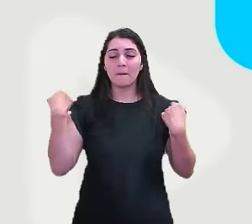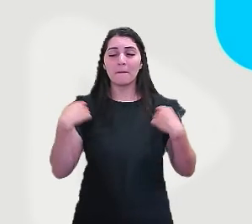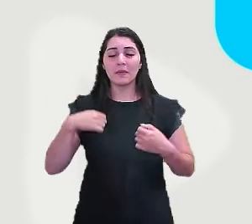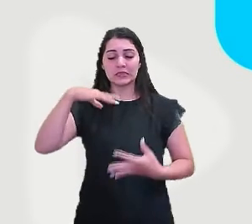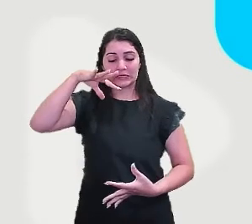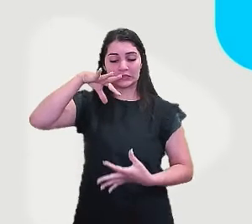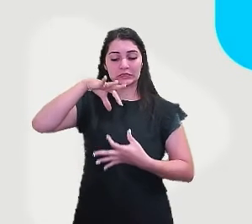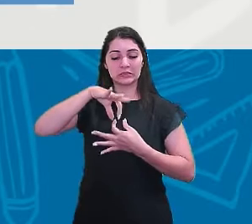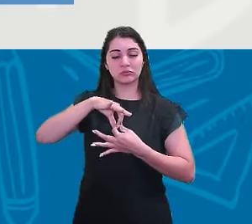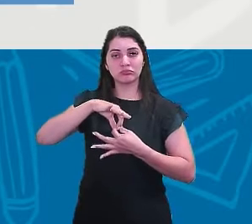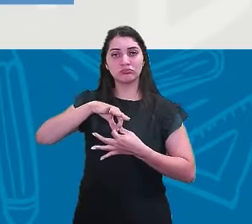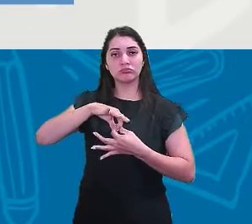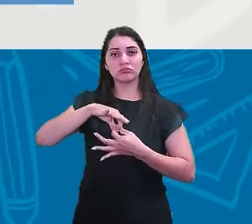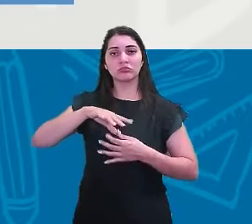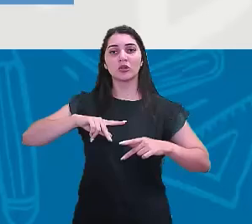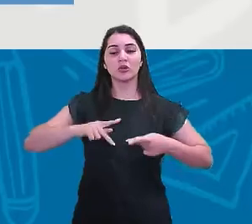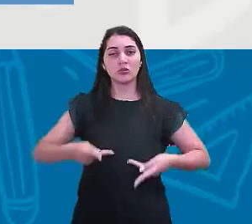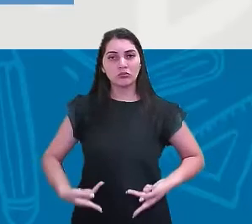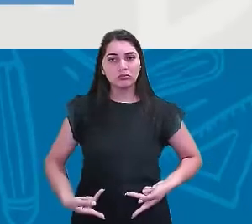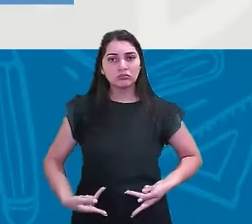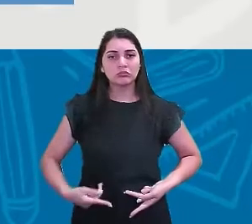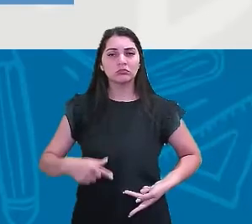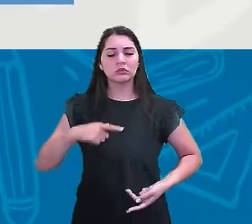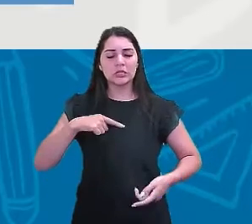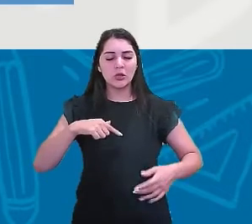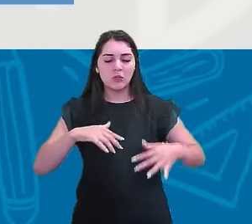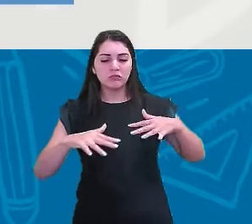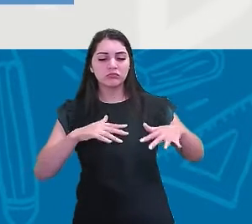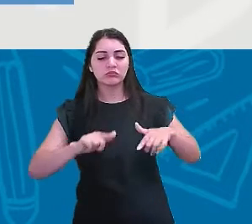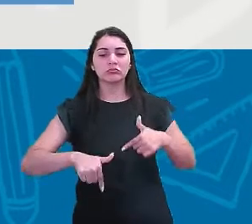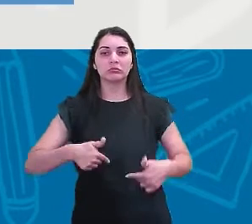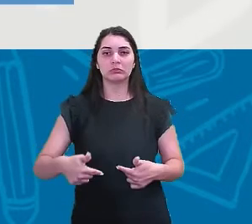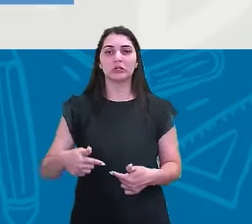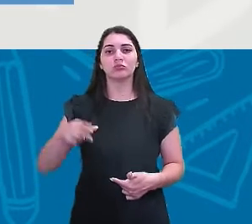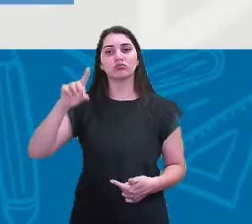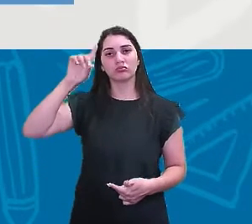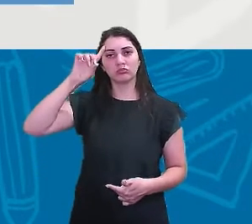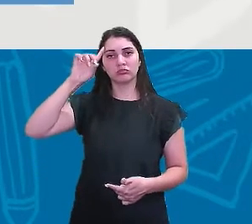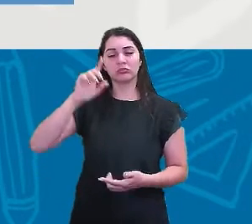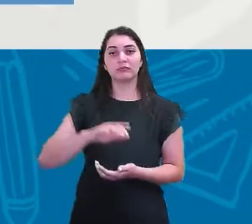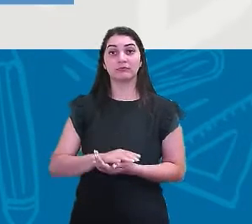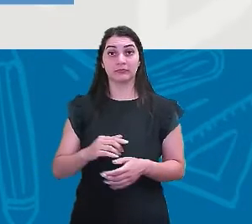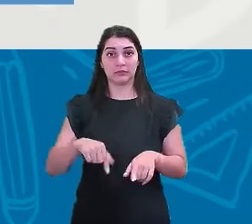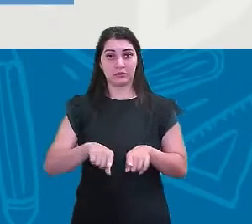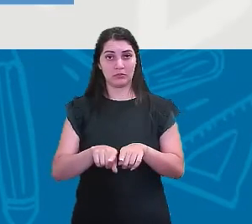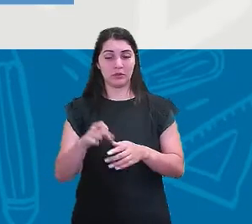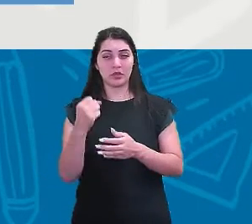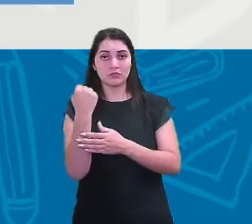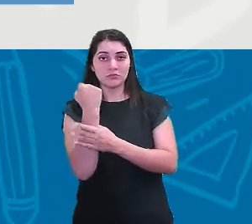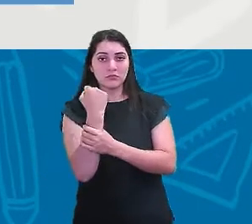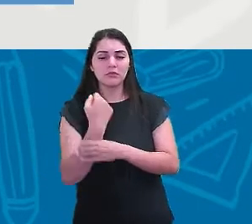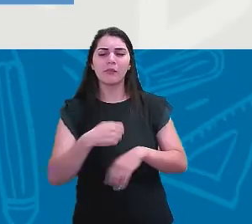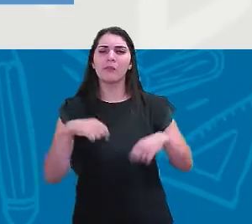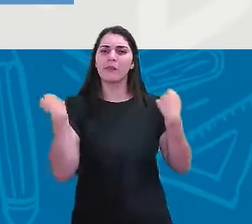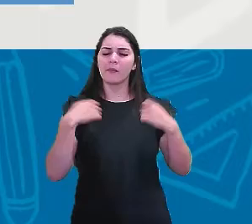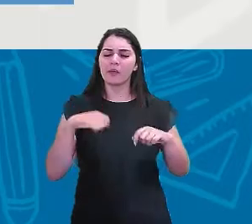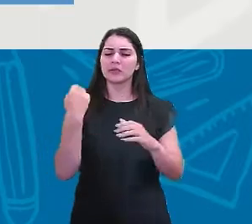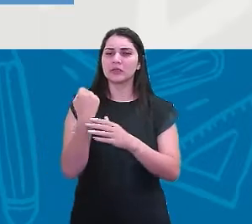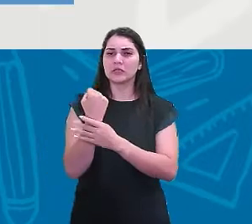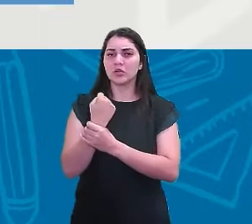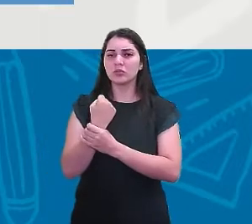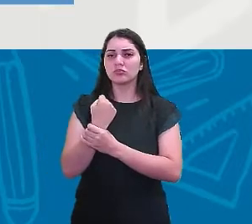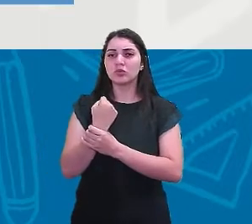ó, manter o nosso ritmo de trabalho no dia a dia. A segurança, precisamos de segurança